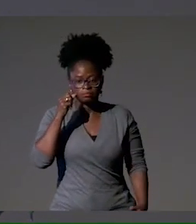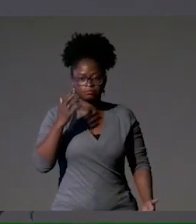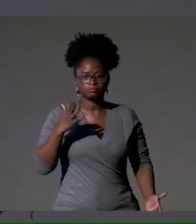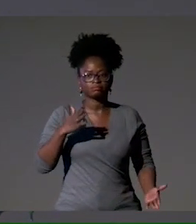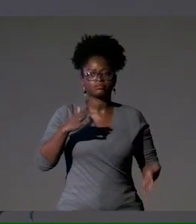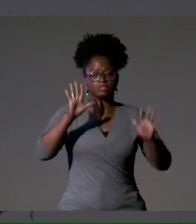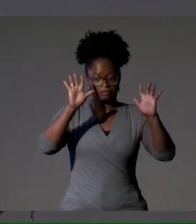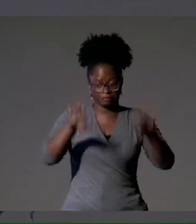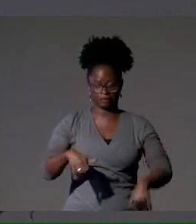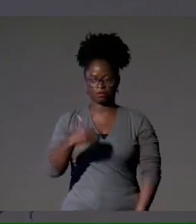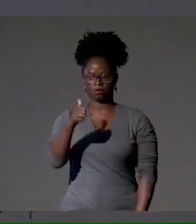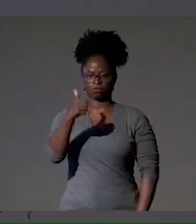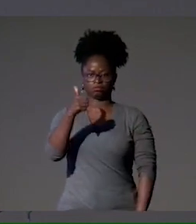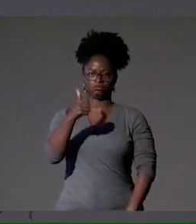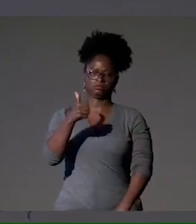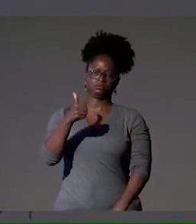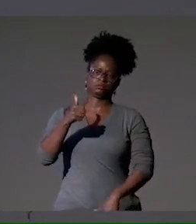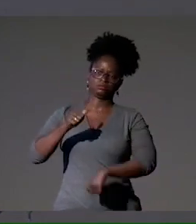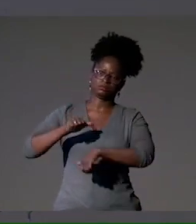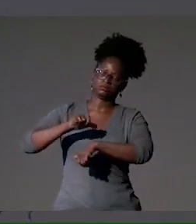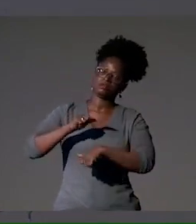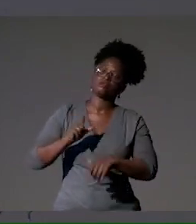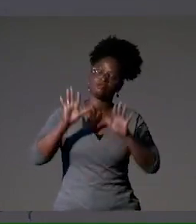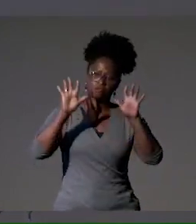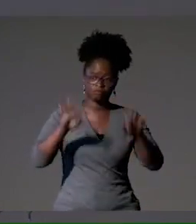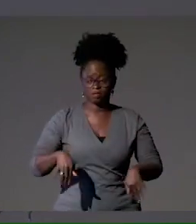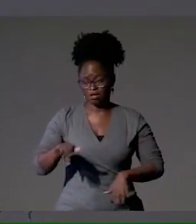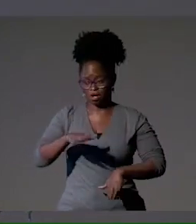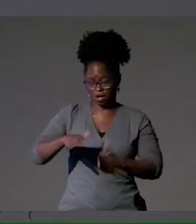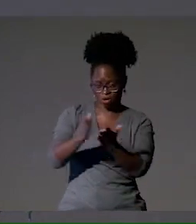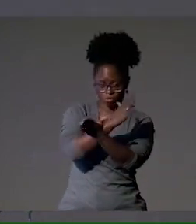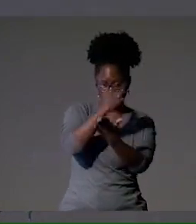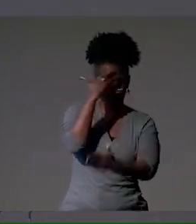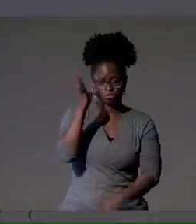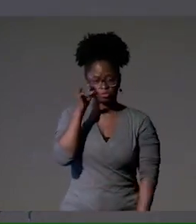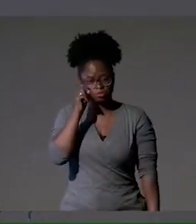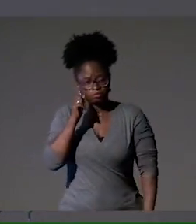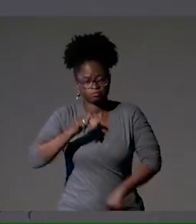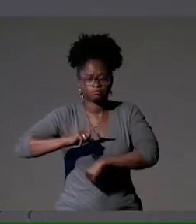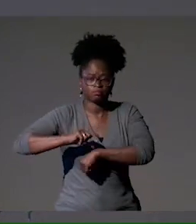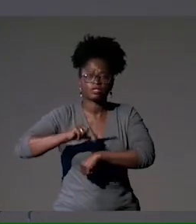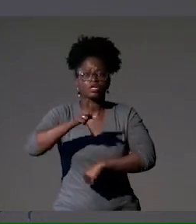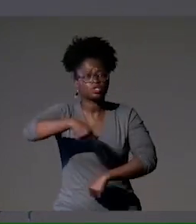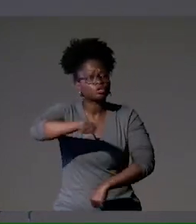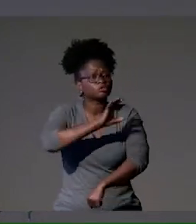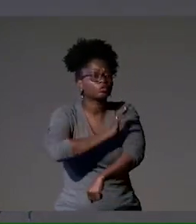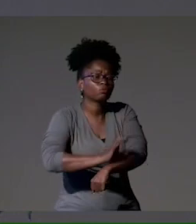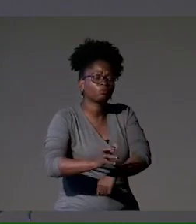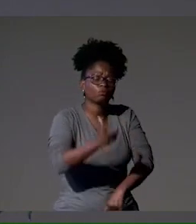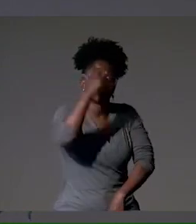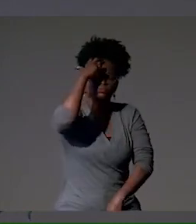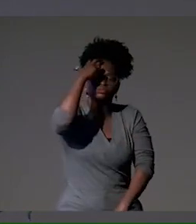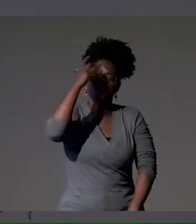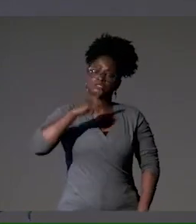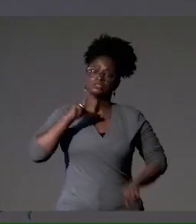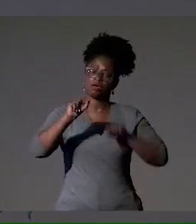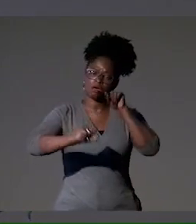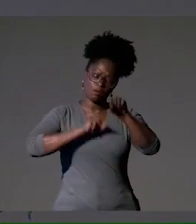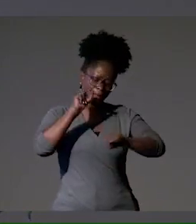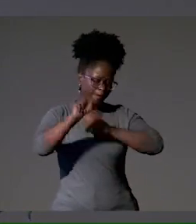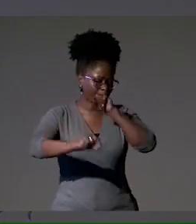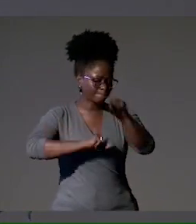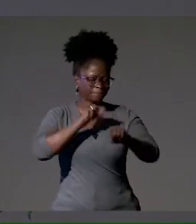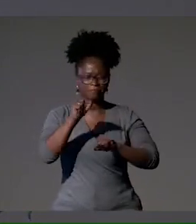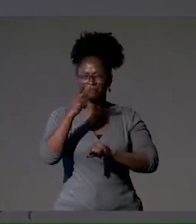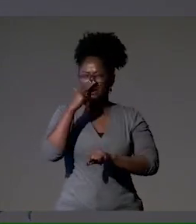Termina às 11. Normalmente, eu já estou dormindo nessa hora. Então, a nossa cultura ela está deturpando absurdamente